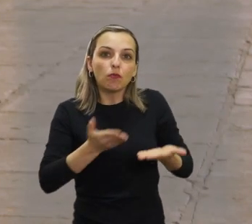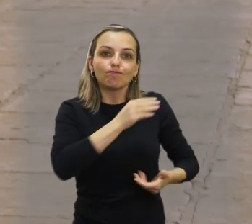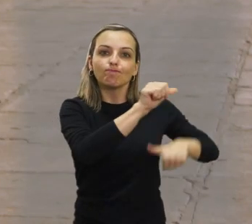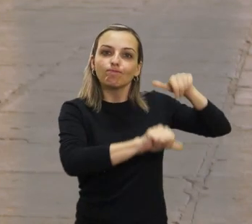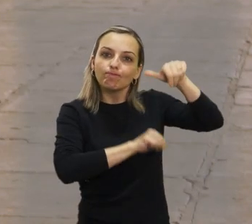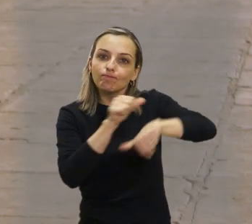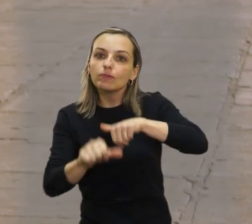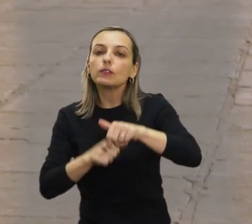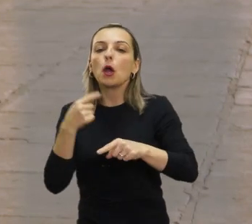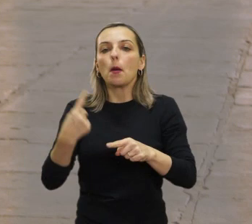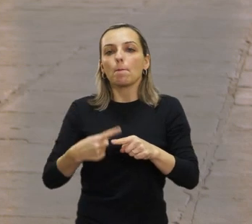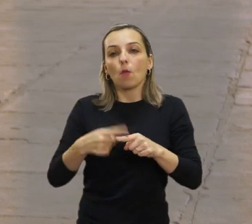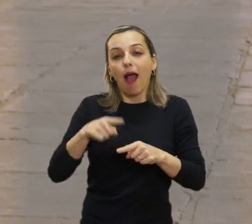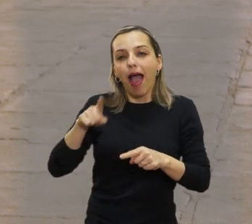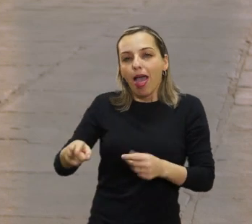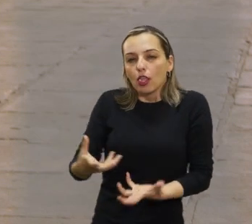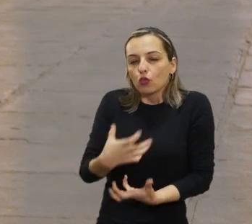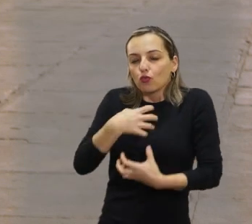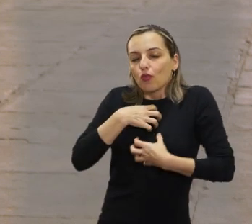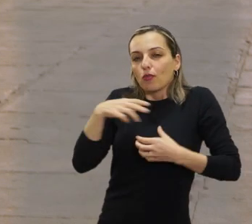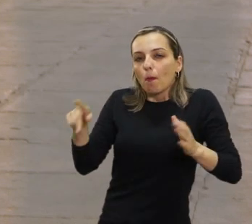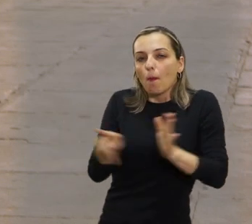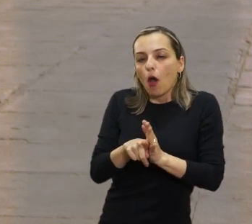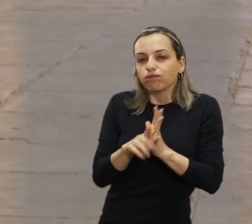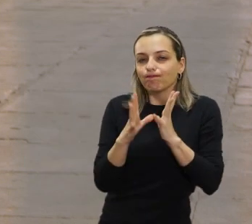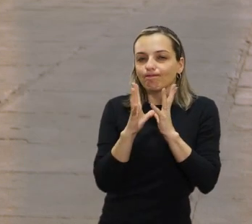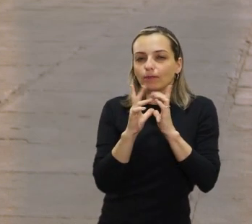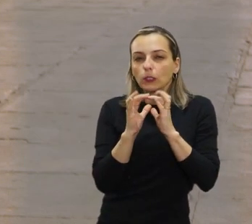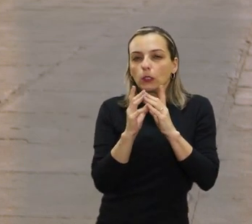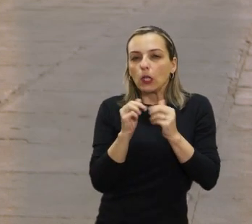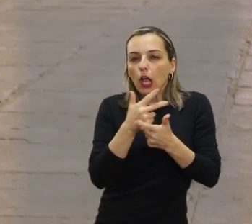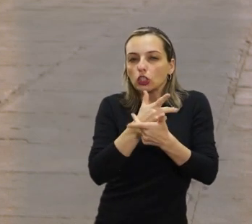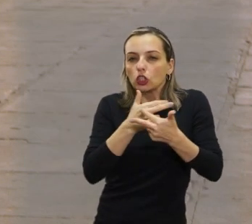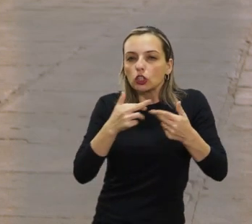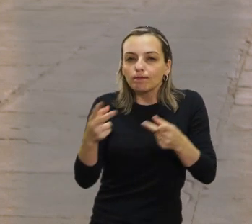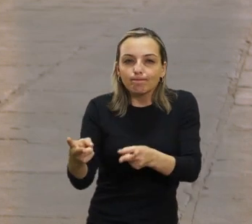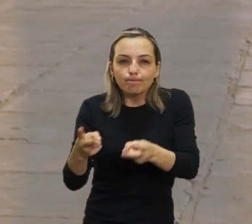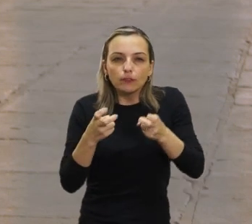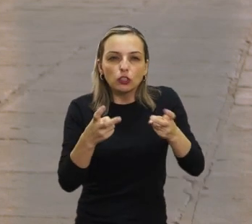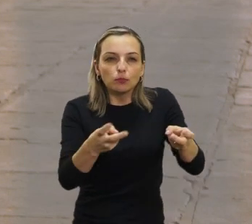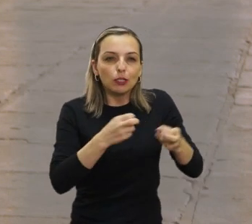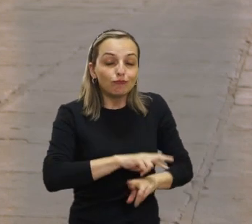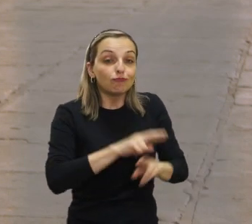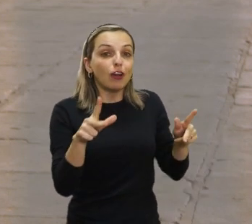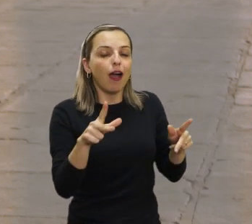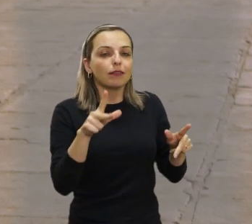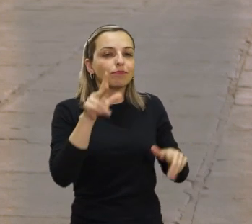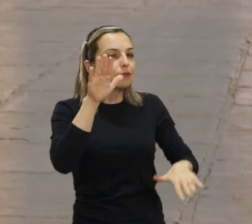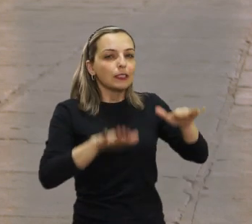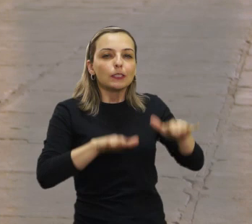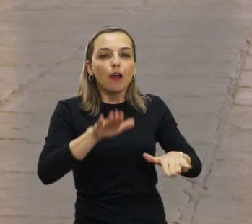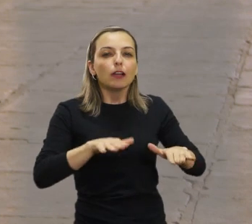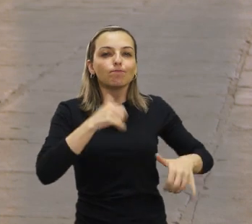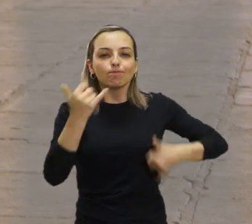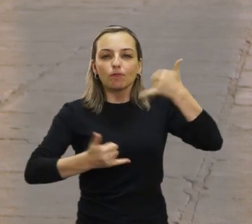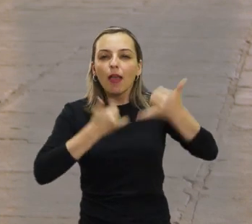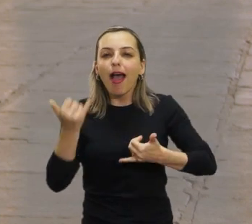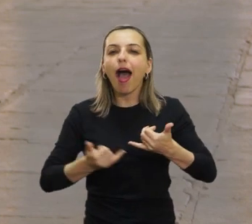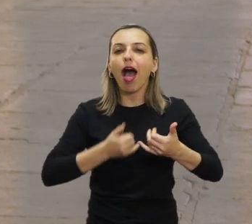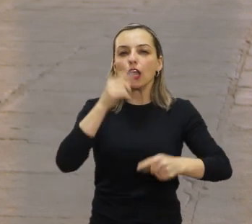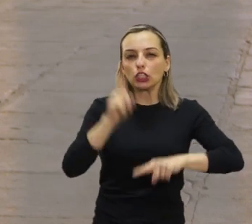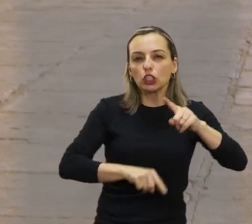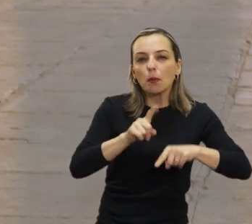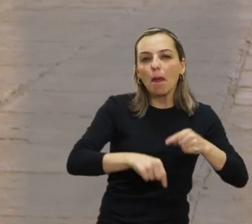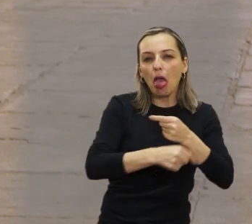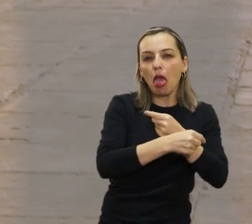Porque por ela ter essa particularidade, essa forma de enxergar as coisas, ela tinha,